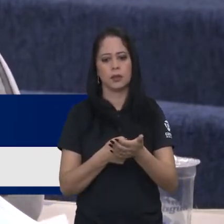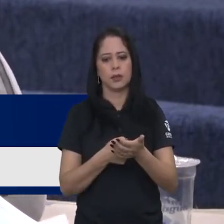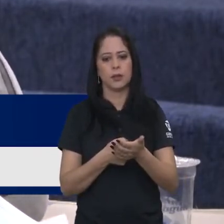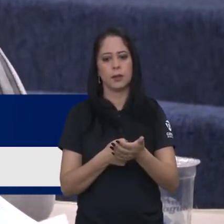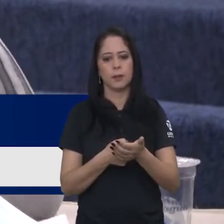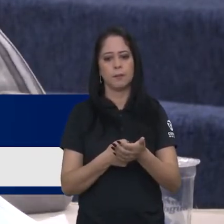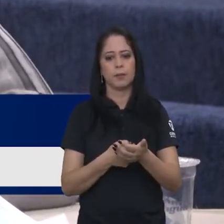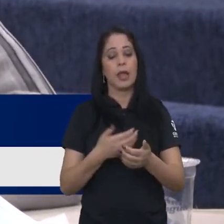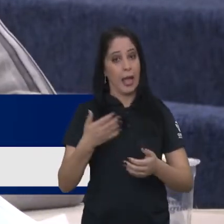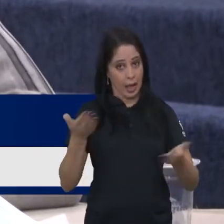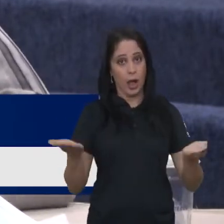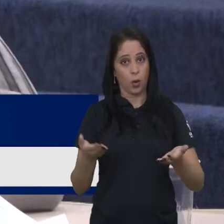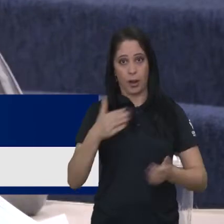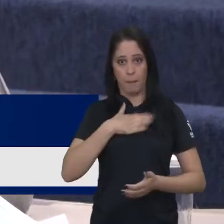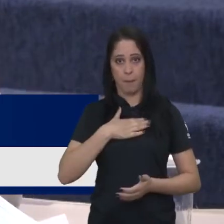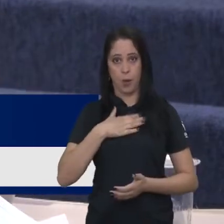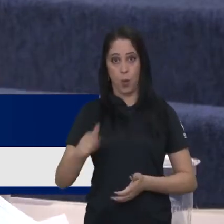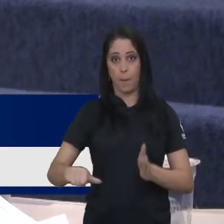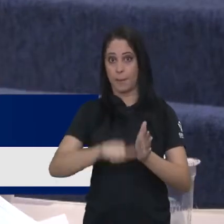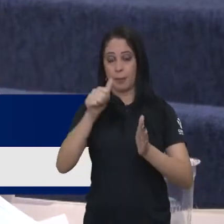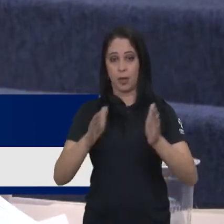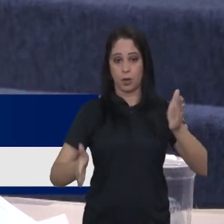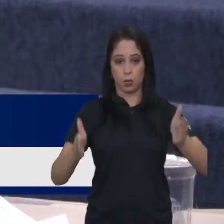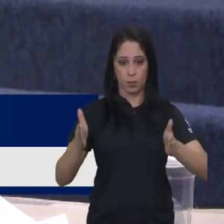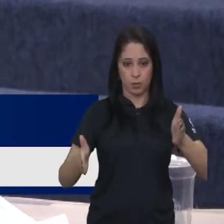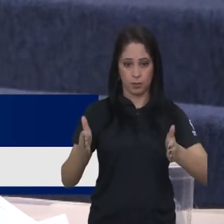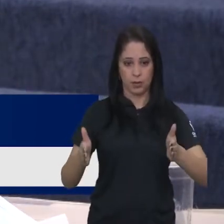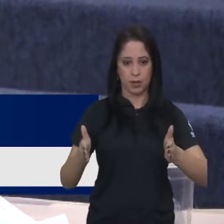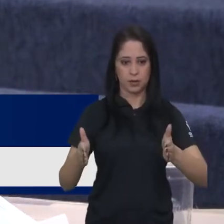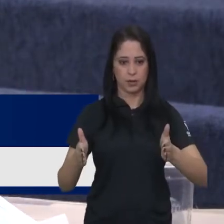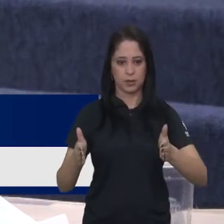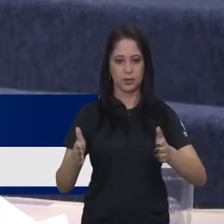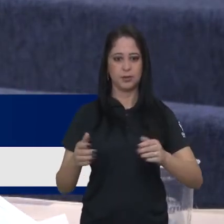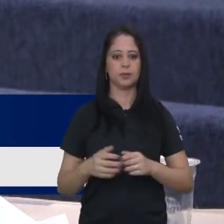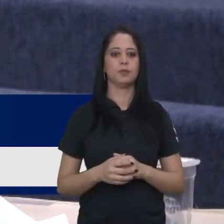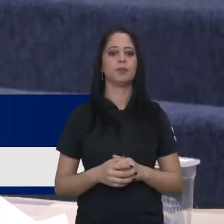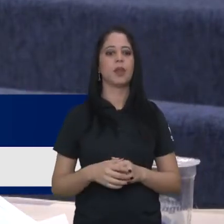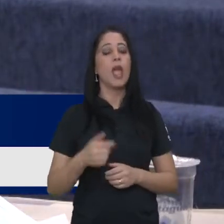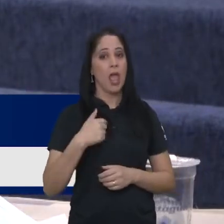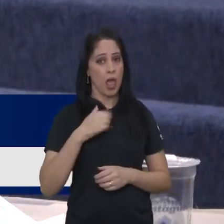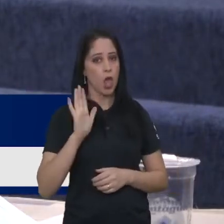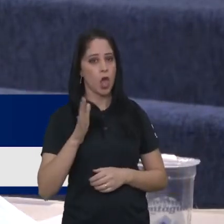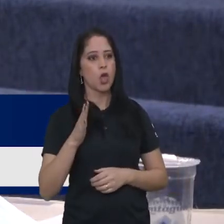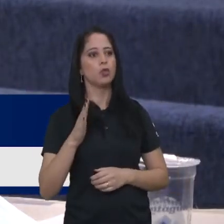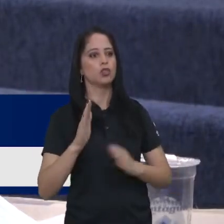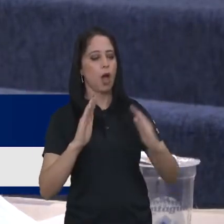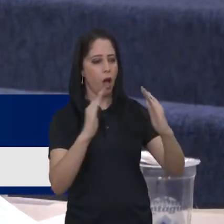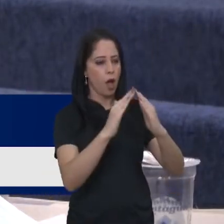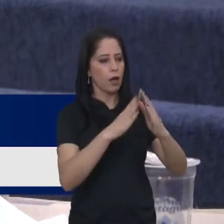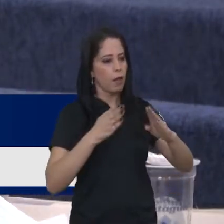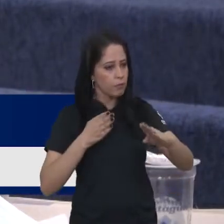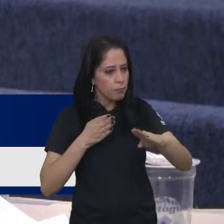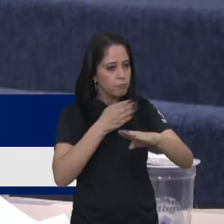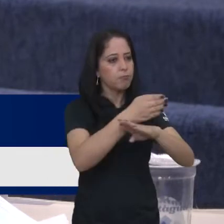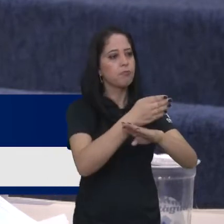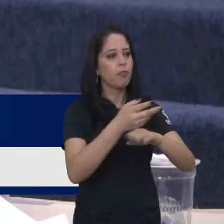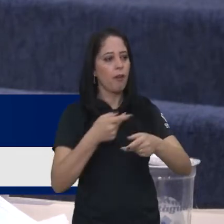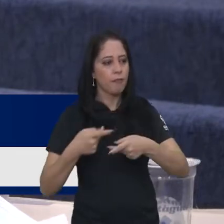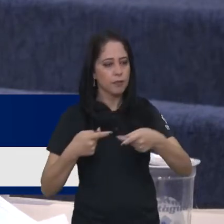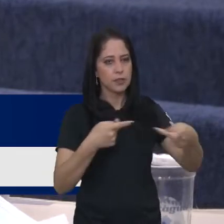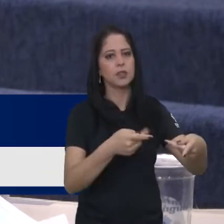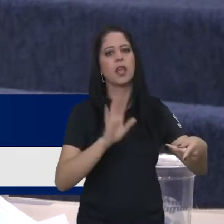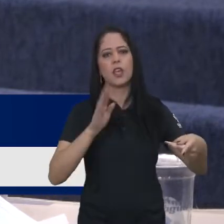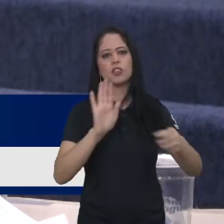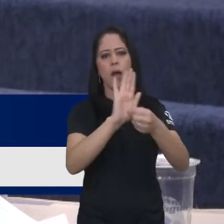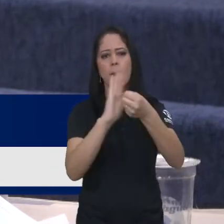no meu primeiro mandato também. Tem muitas pessoas aqui que eu estive presencialmente na casa, em